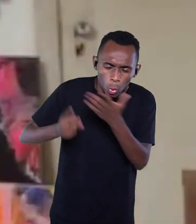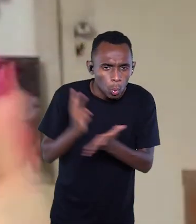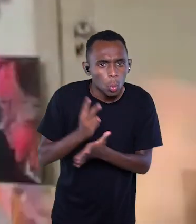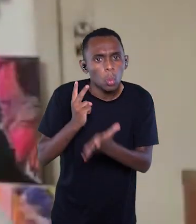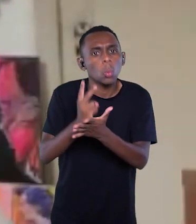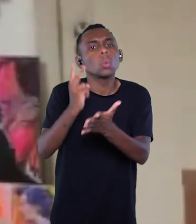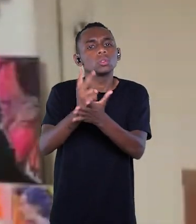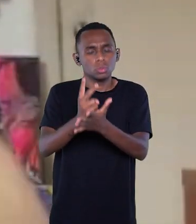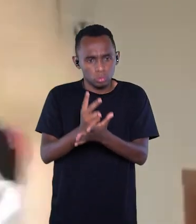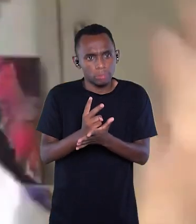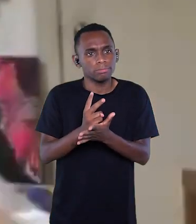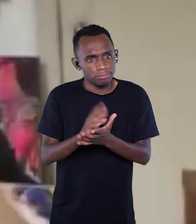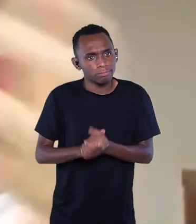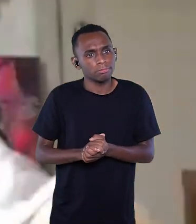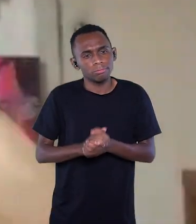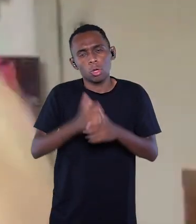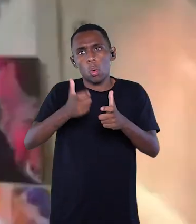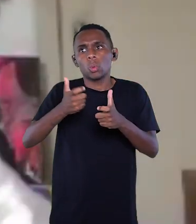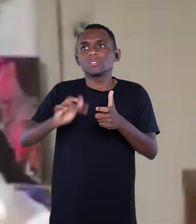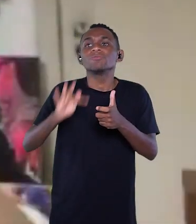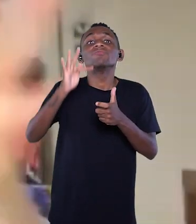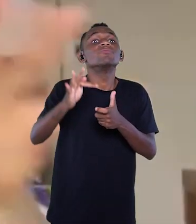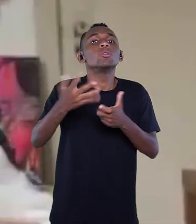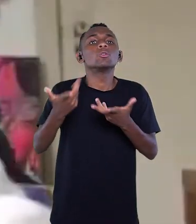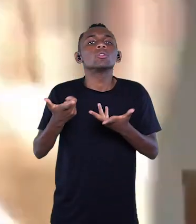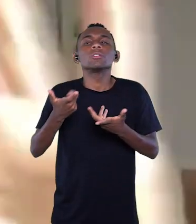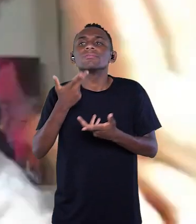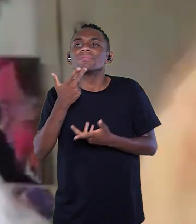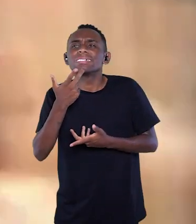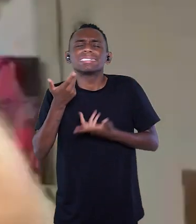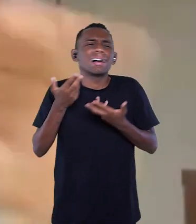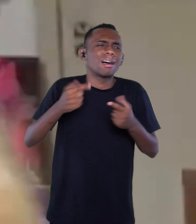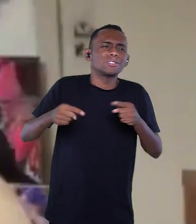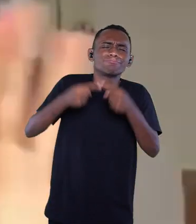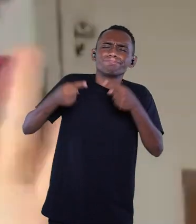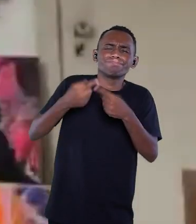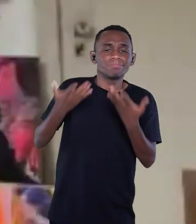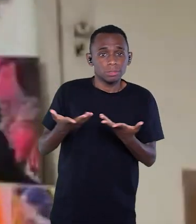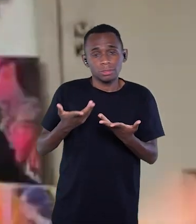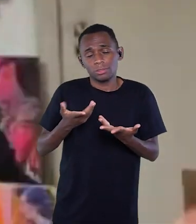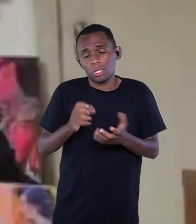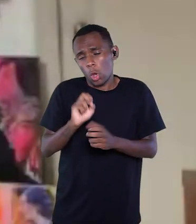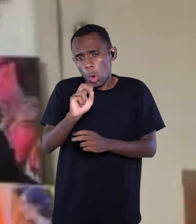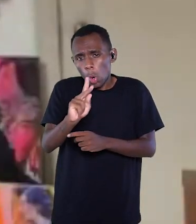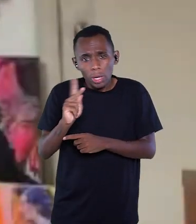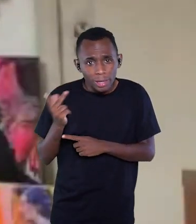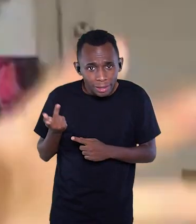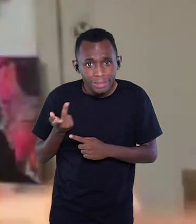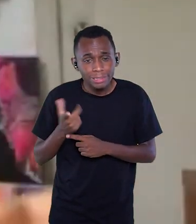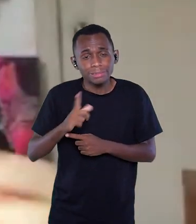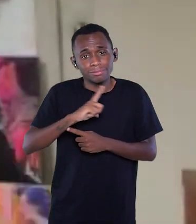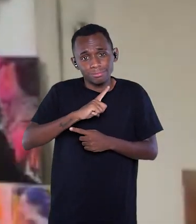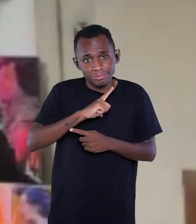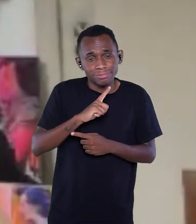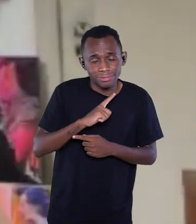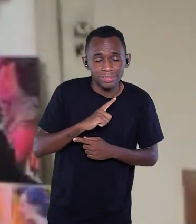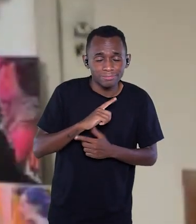tenho lugar muito assim, para onde eu vou, eu falo, mas aqui não, aqui não é exatamente isso, tal, a